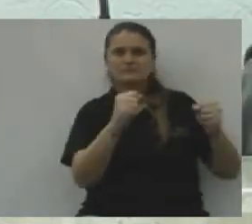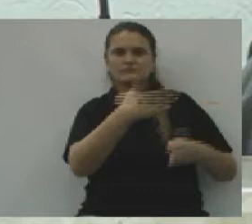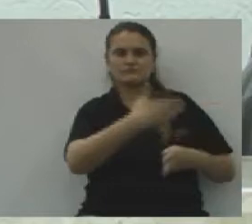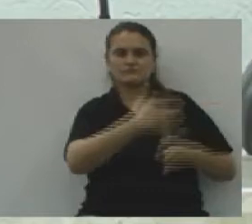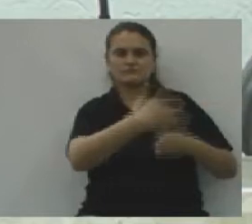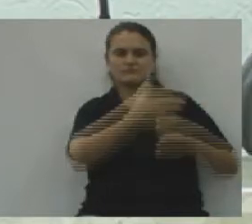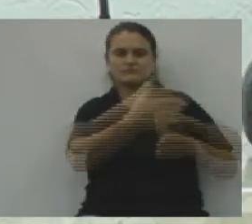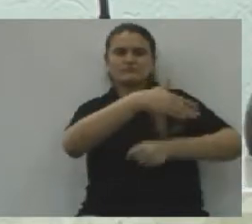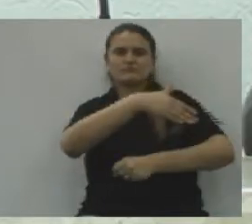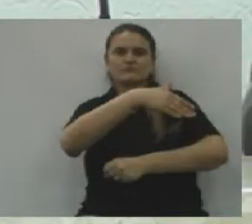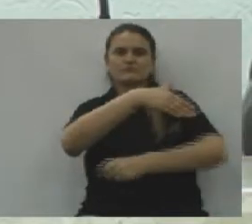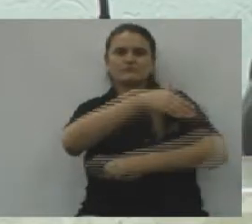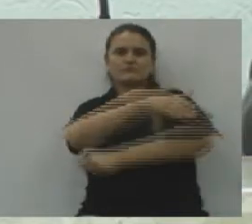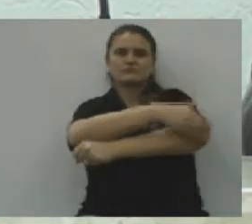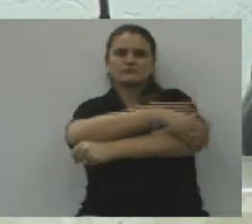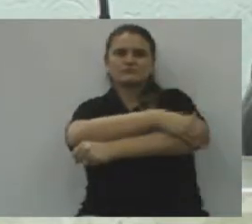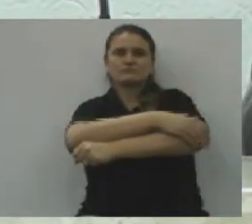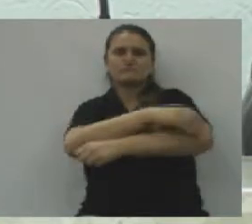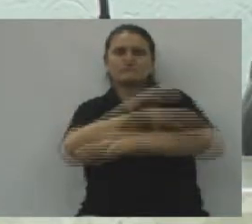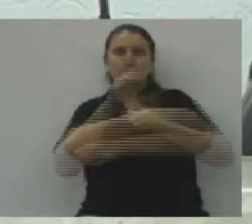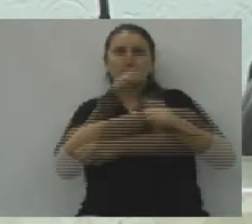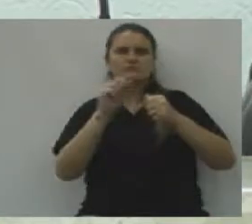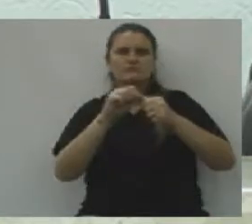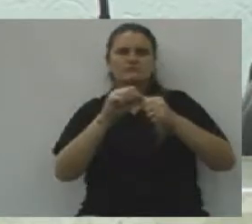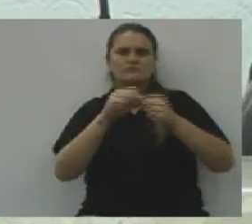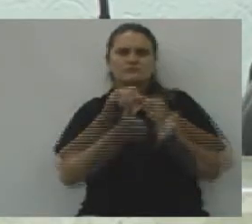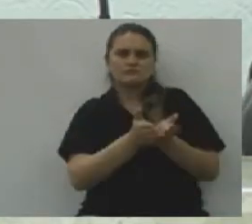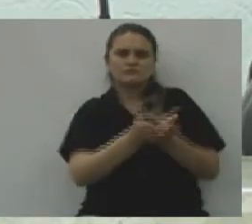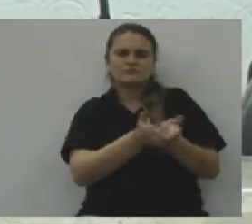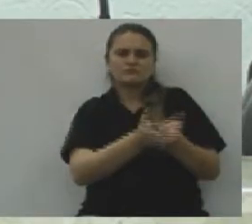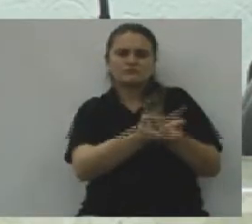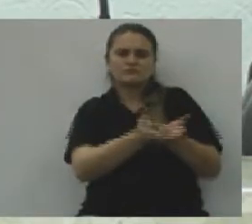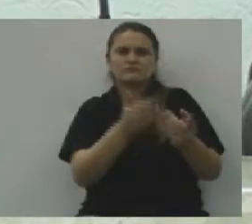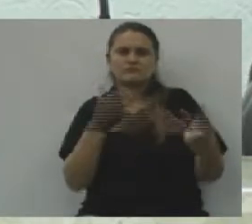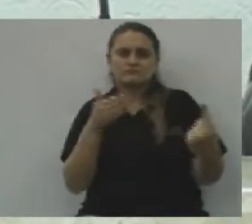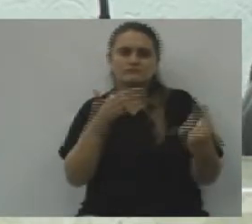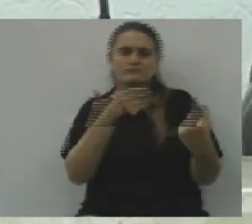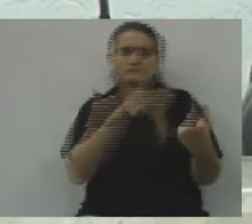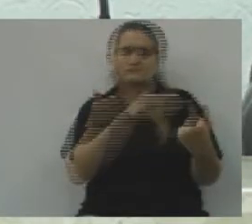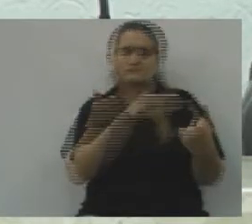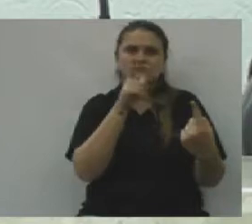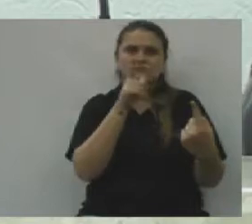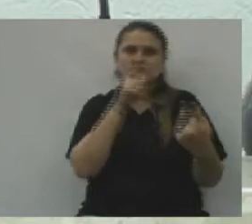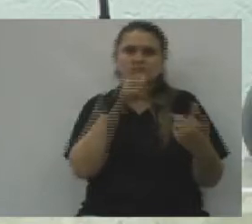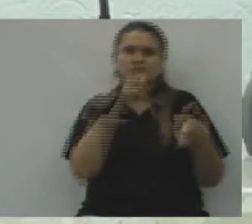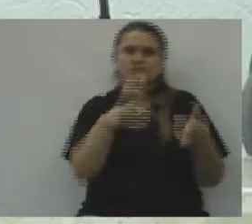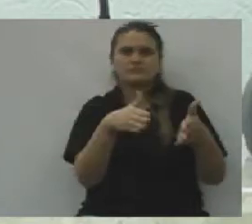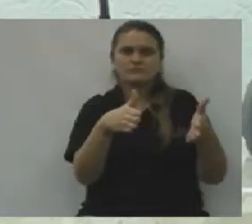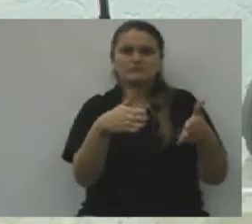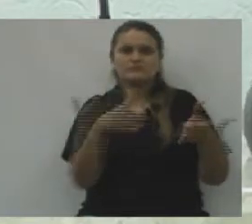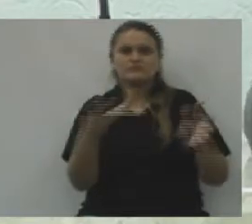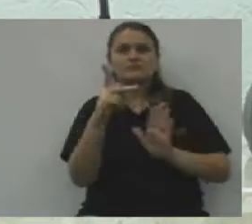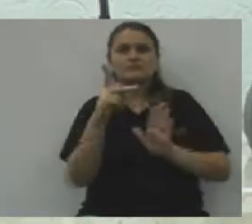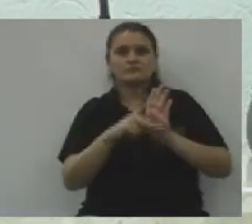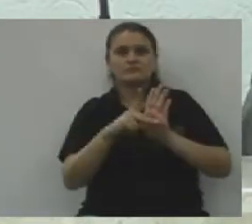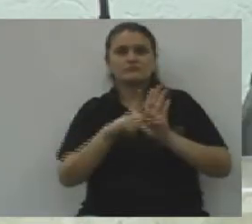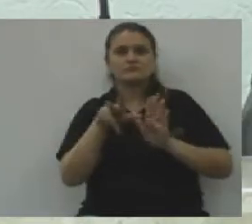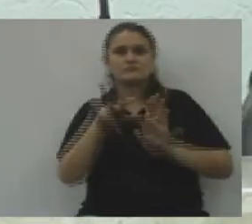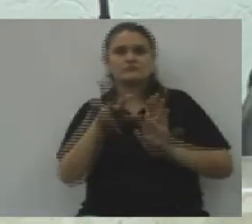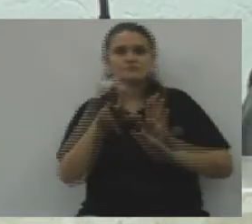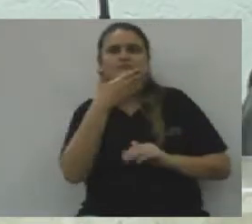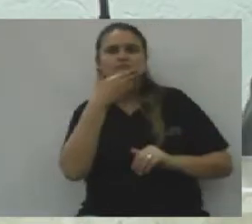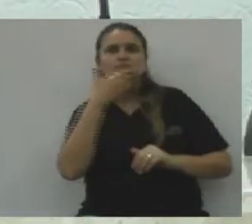rampas para barcos terem acesso ao rio Iguaçu. Esse projeto irá melhorar o